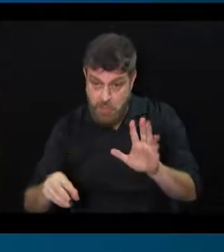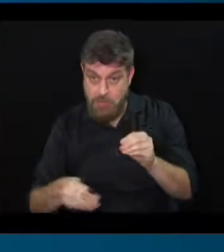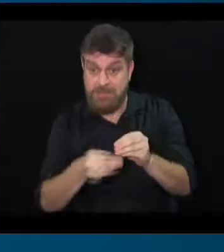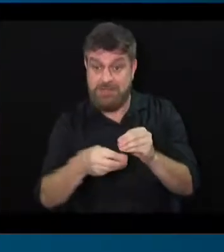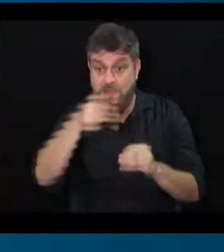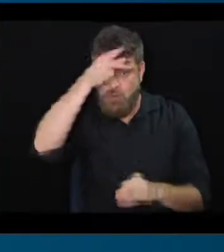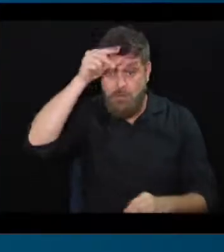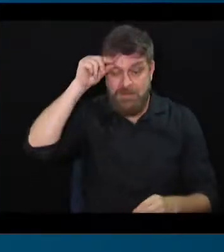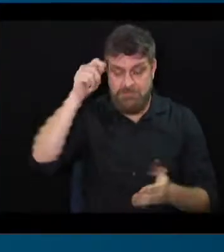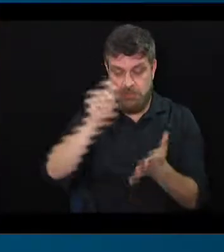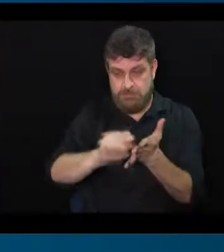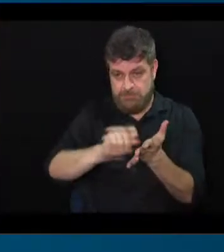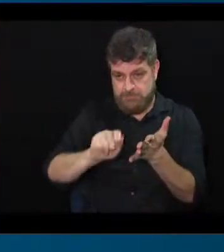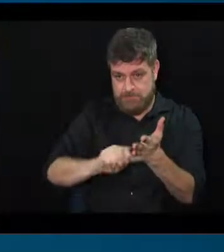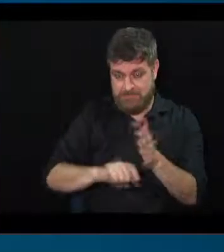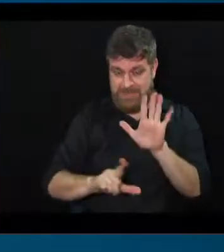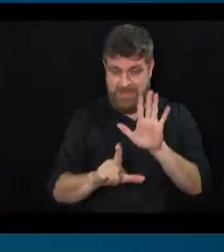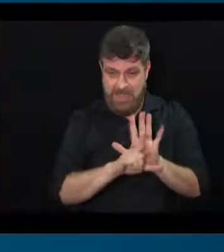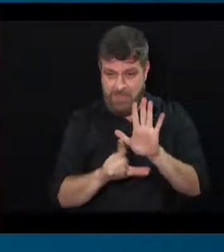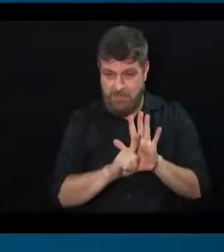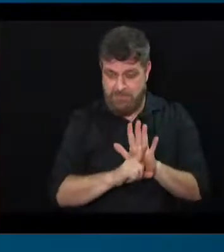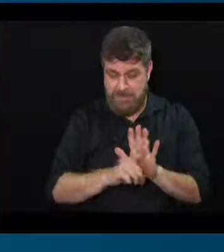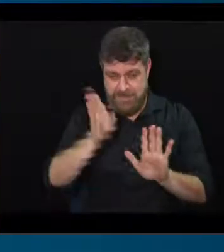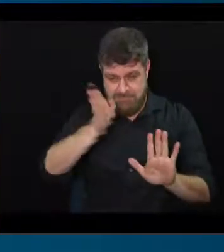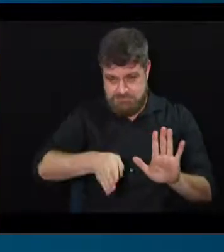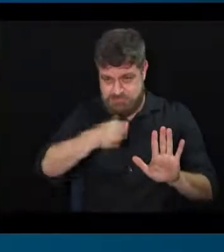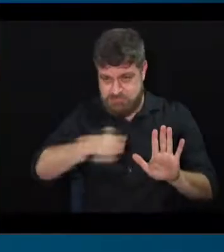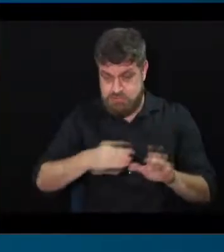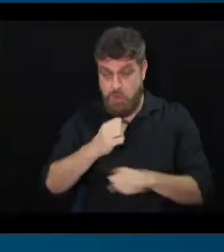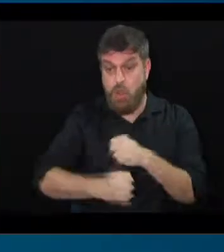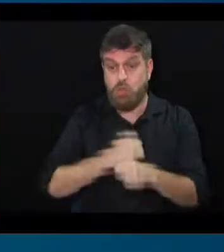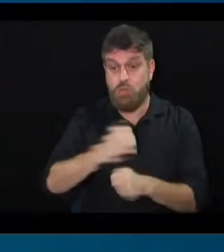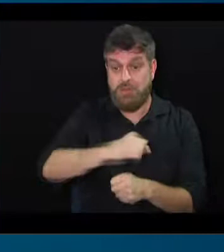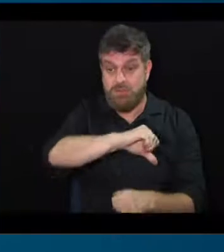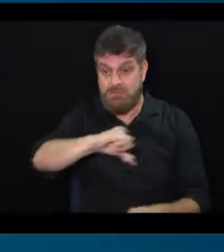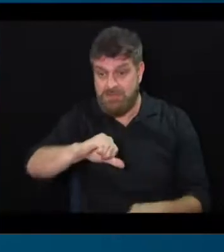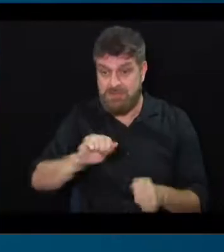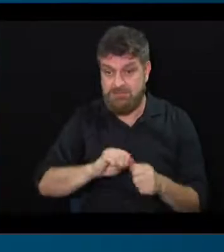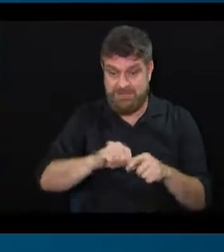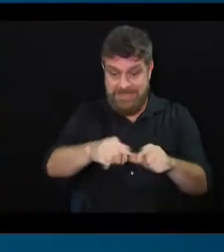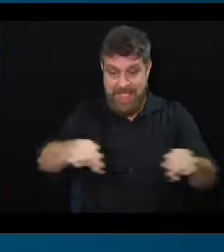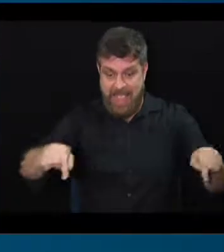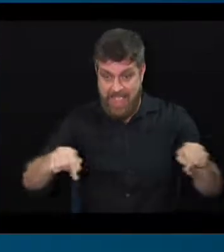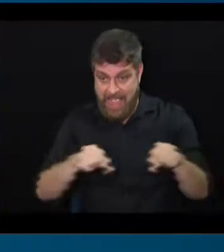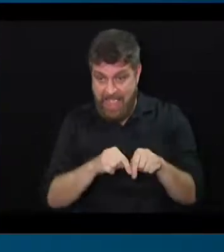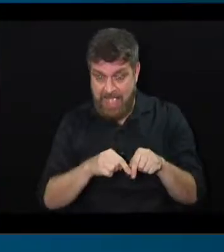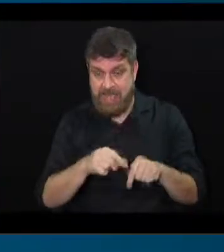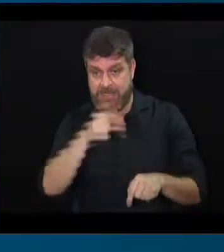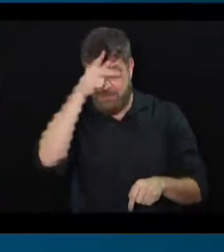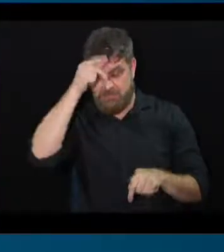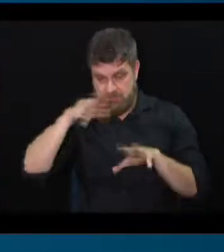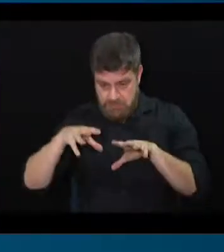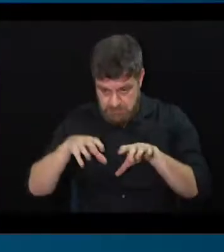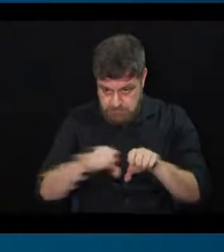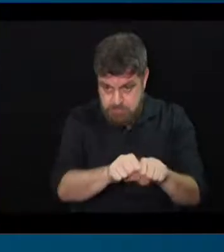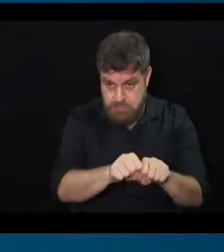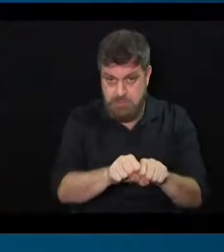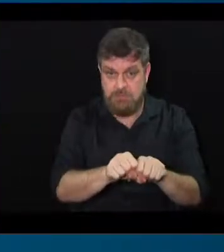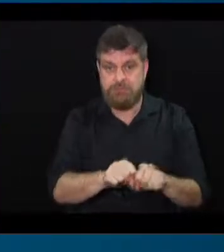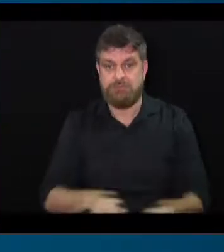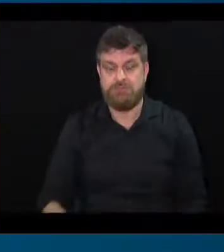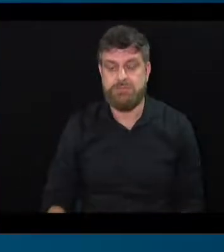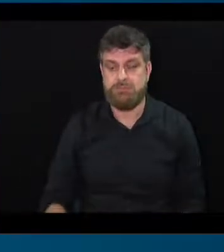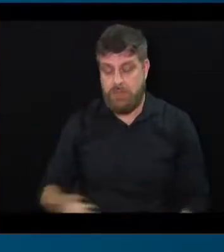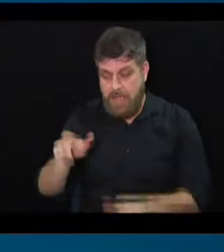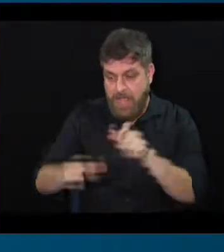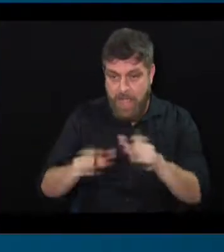prefeito, que revoga a Lei 10.177 de 99, que desincorporou da classe de bens públicos de uso comum do povo e transferiu para a